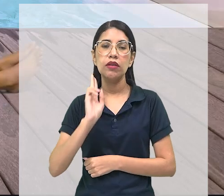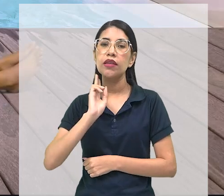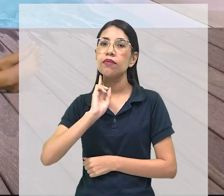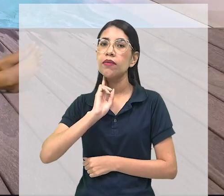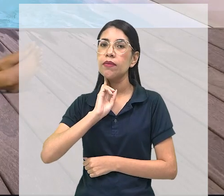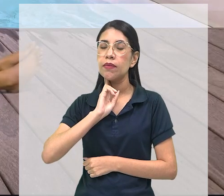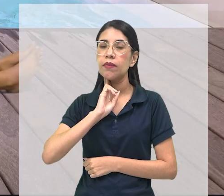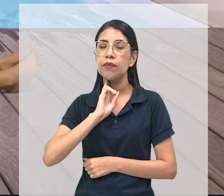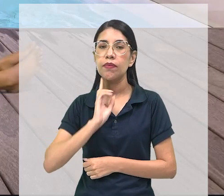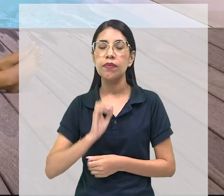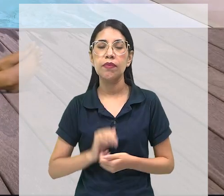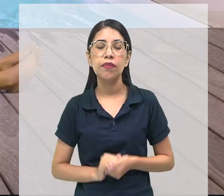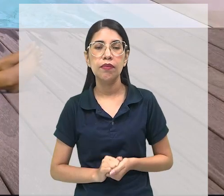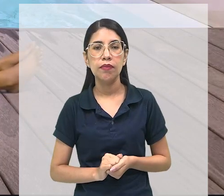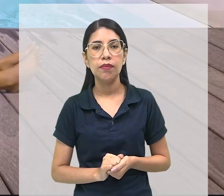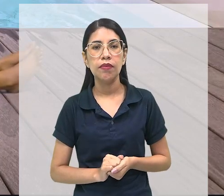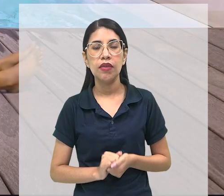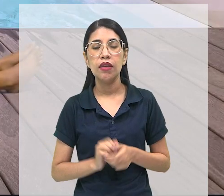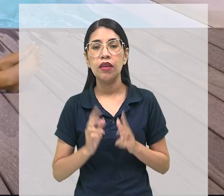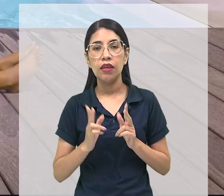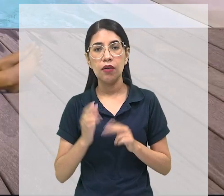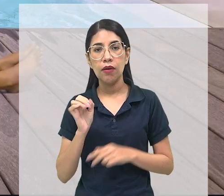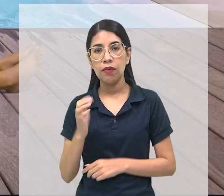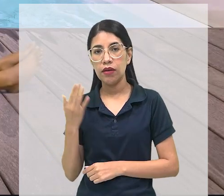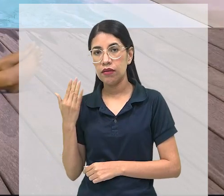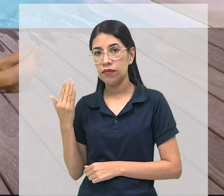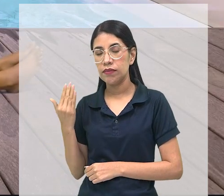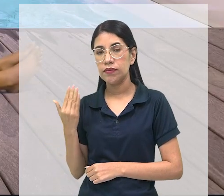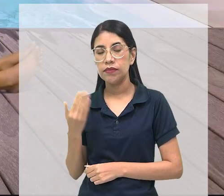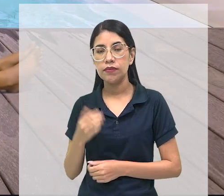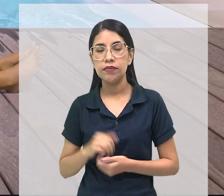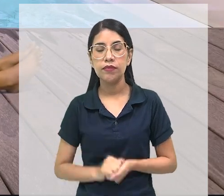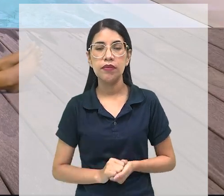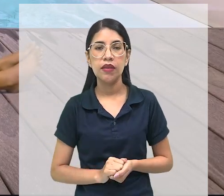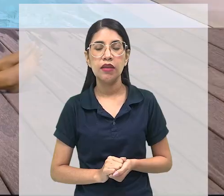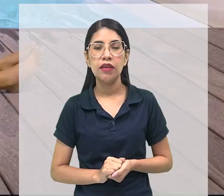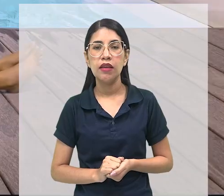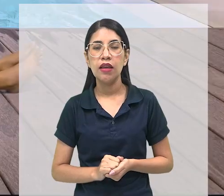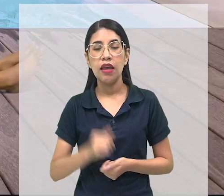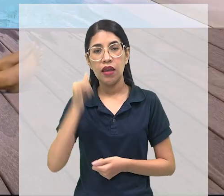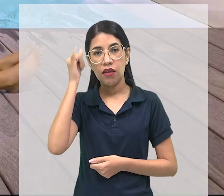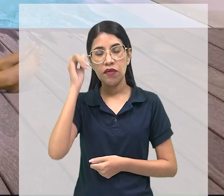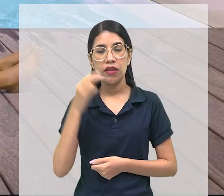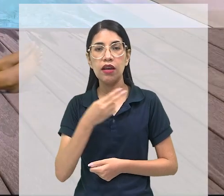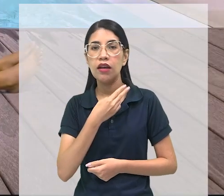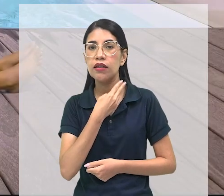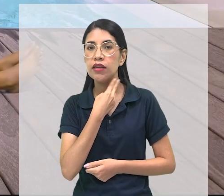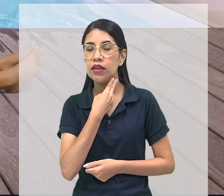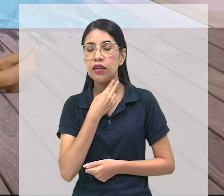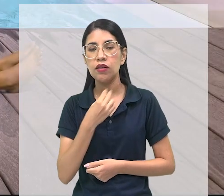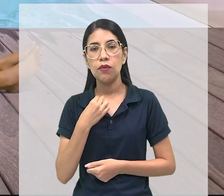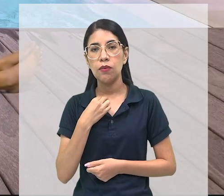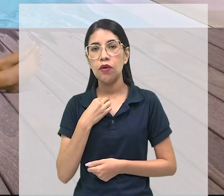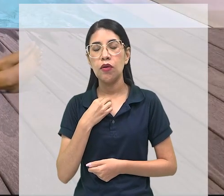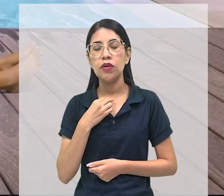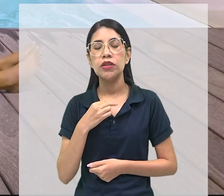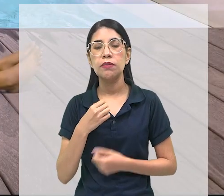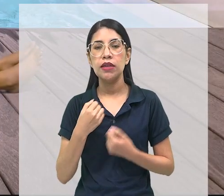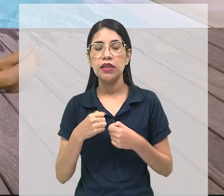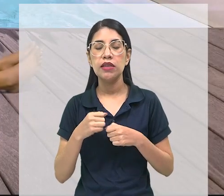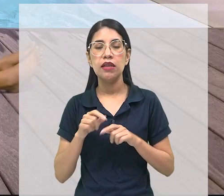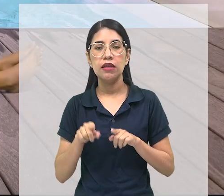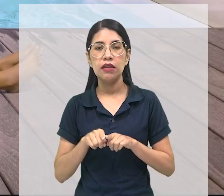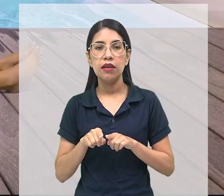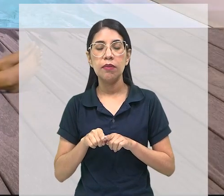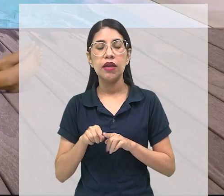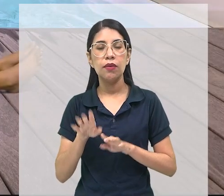desse lado e não do outro. Se você colocar do outro, você corre risco de acabar amassando a parte